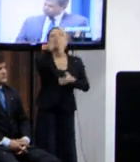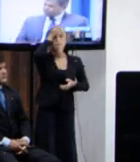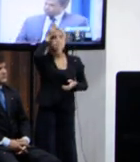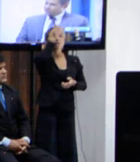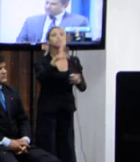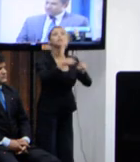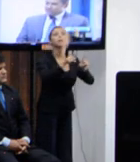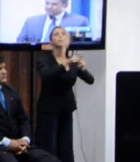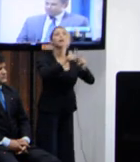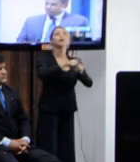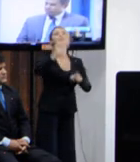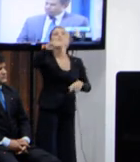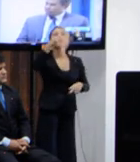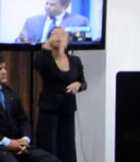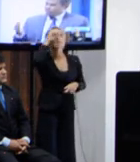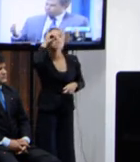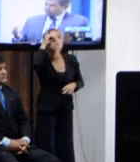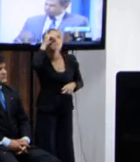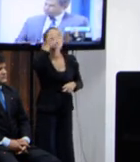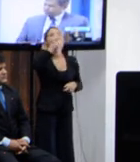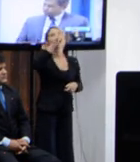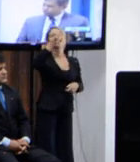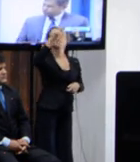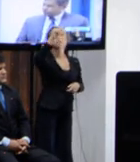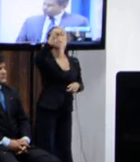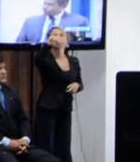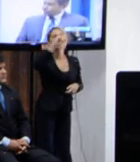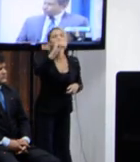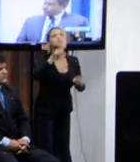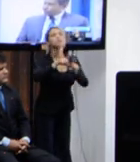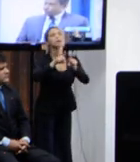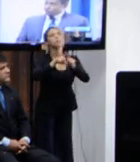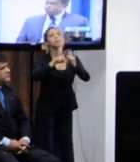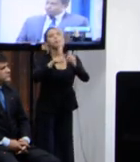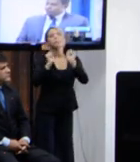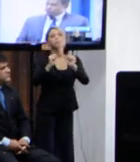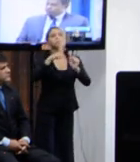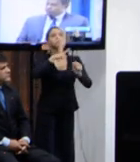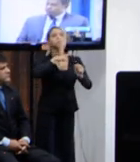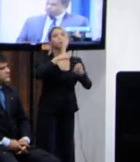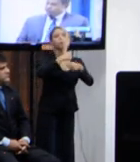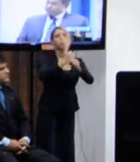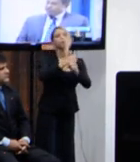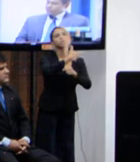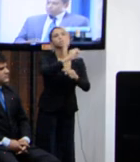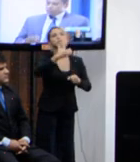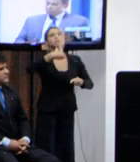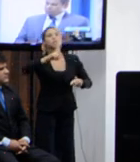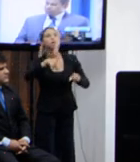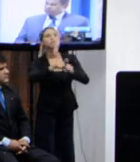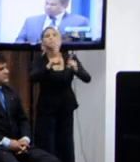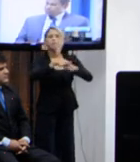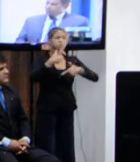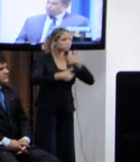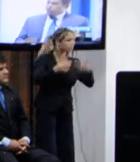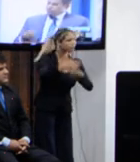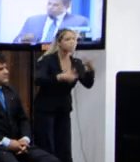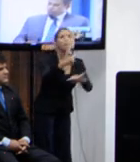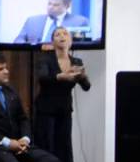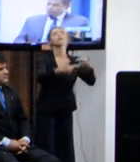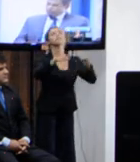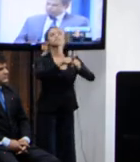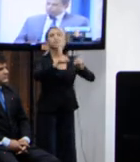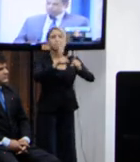Adriano, desejando, na figura do prefeito, que nós tenhamos um 2019 de muito trabalho, de